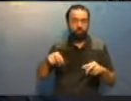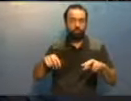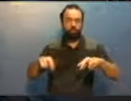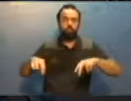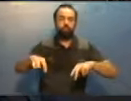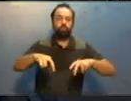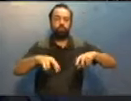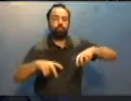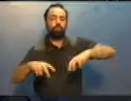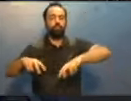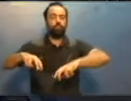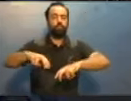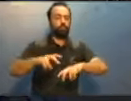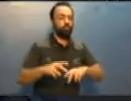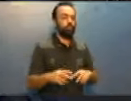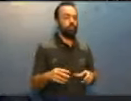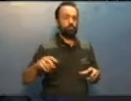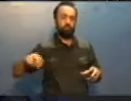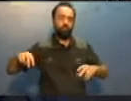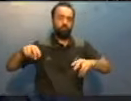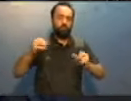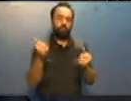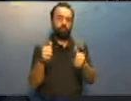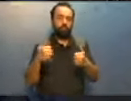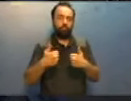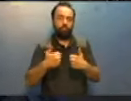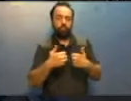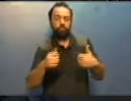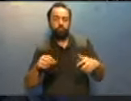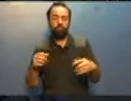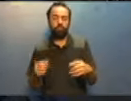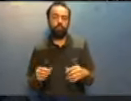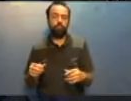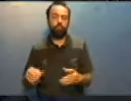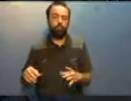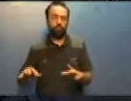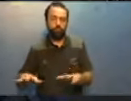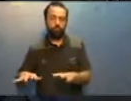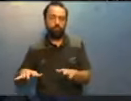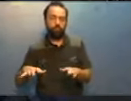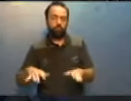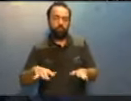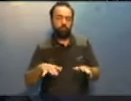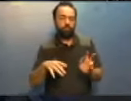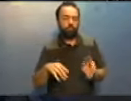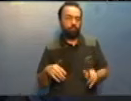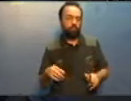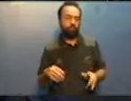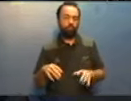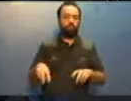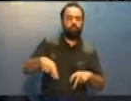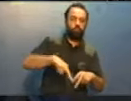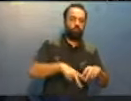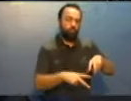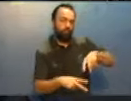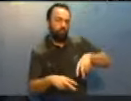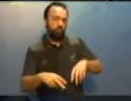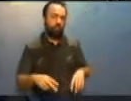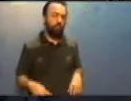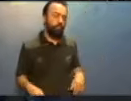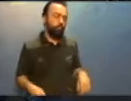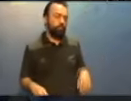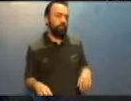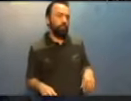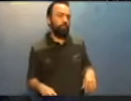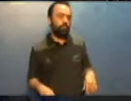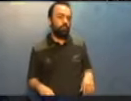disso, ele escuta a movimentação dos outros jogadores. Os jogadores estão chegando próximos, eles fazem algum barulhinho no chão, ele escuta, ele sabe que ele tem que